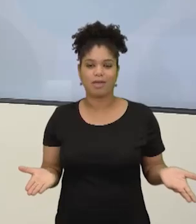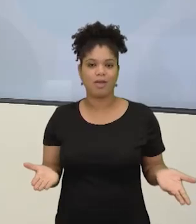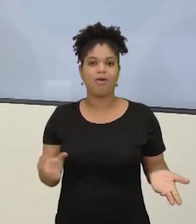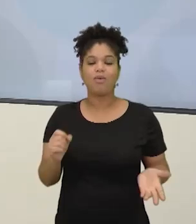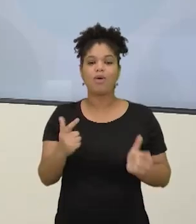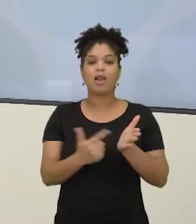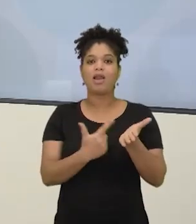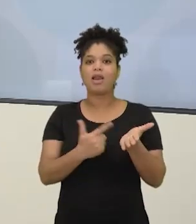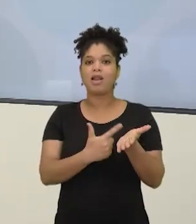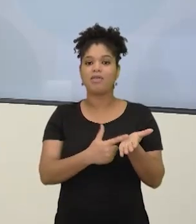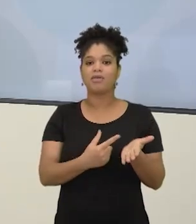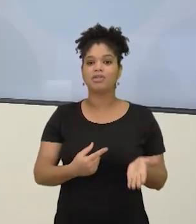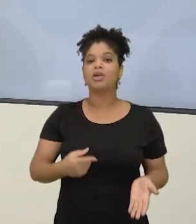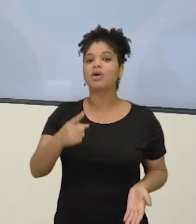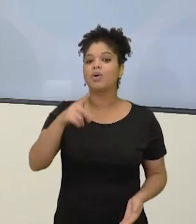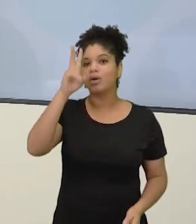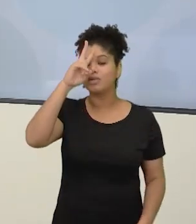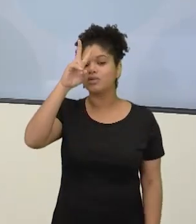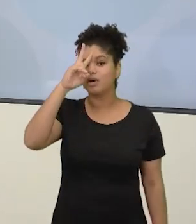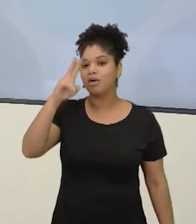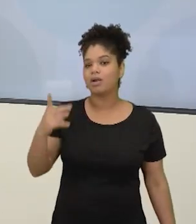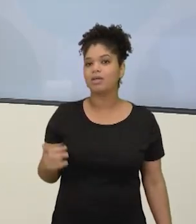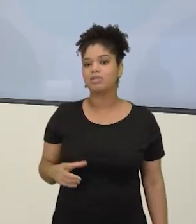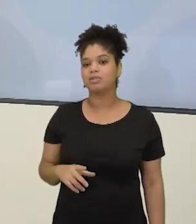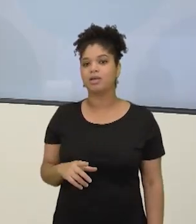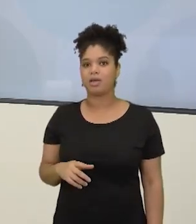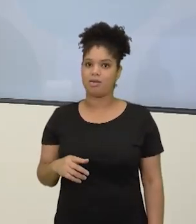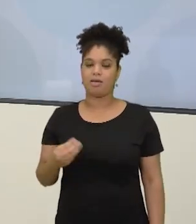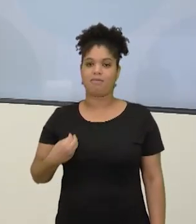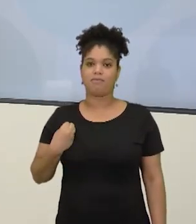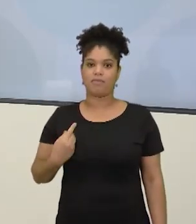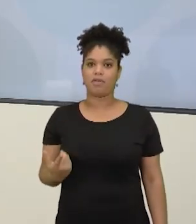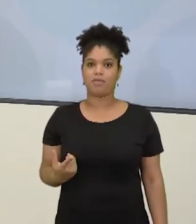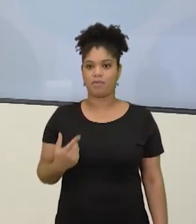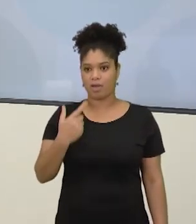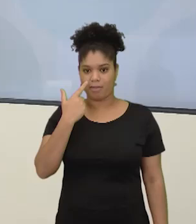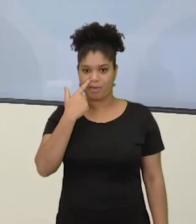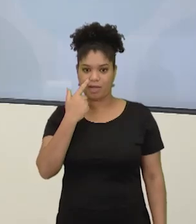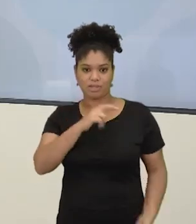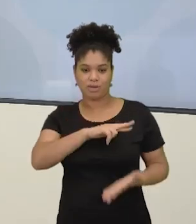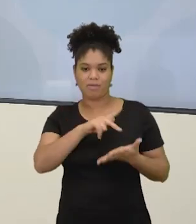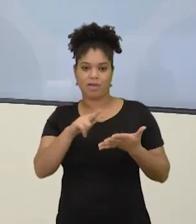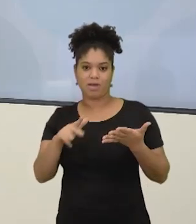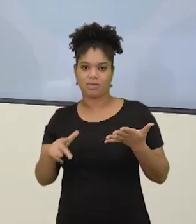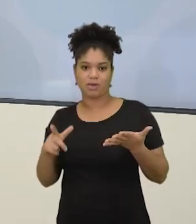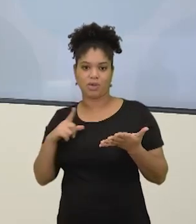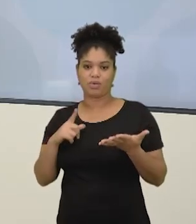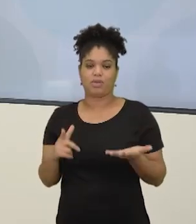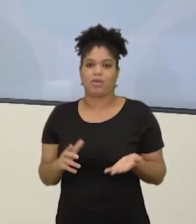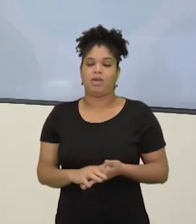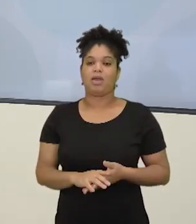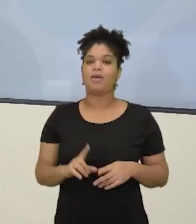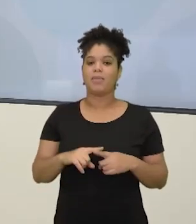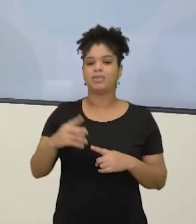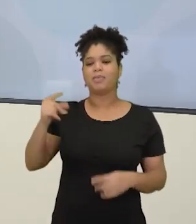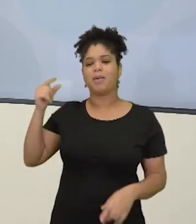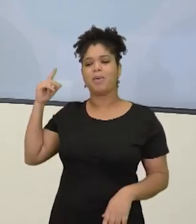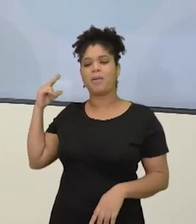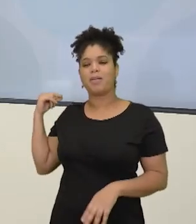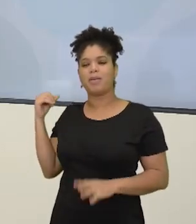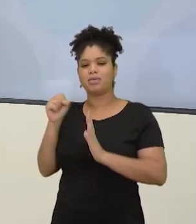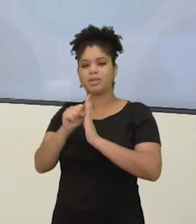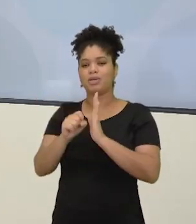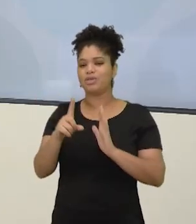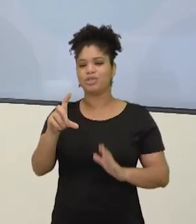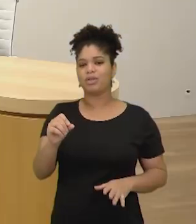atuais acontecendo hoje, se você ignora a existência de celulares, aviões, ou seja, ao mesmo tempo isso não poderia ter existido no século